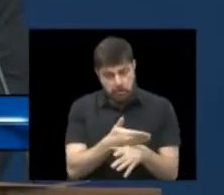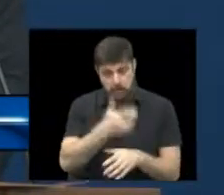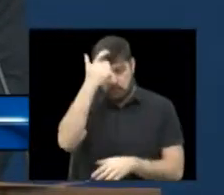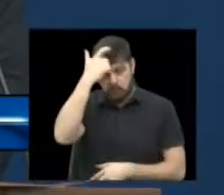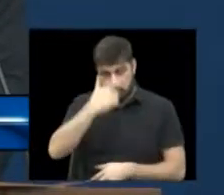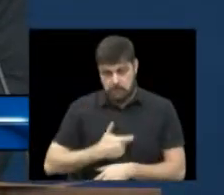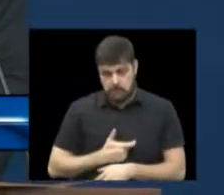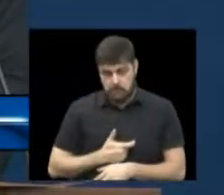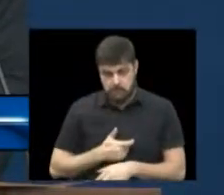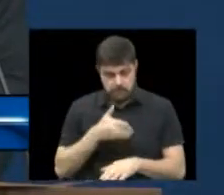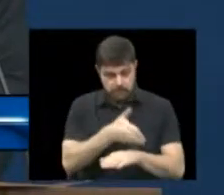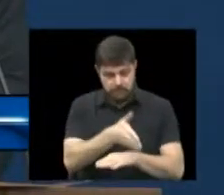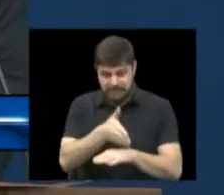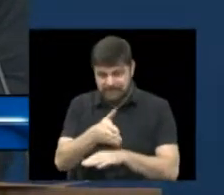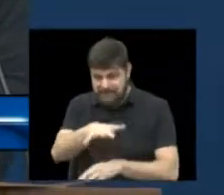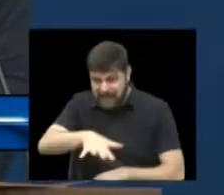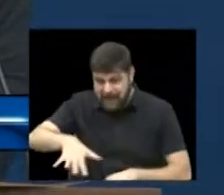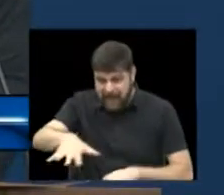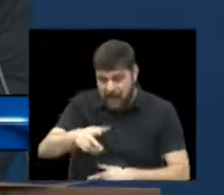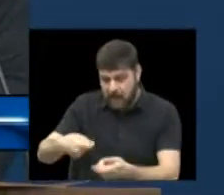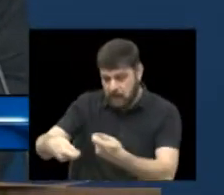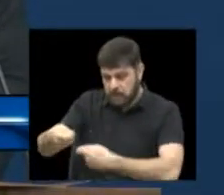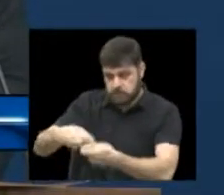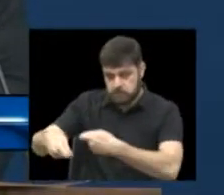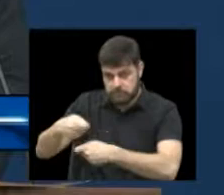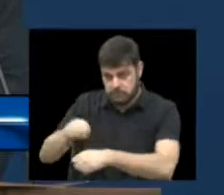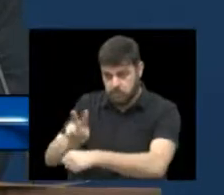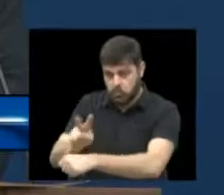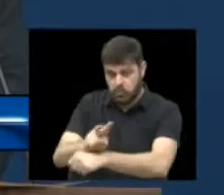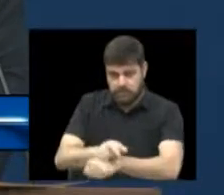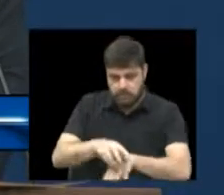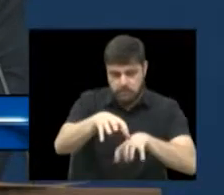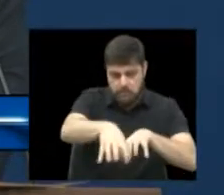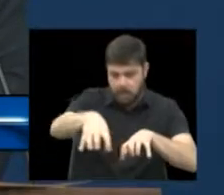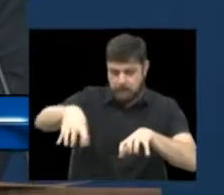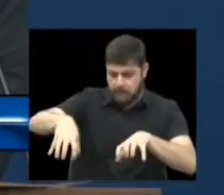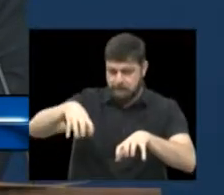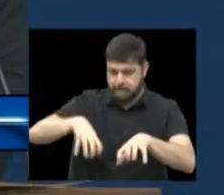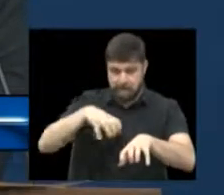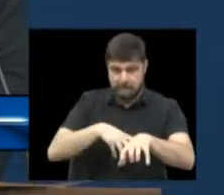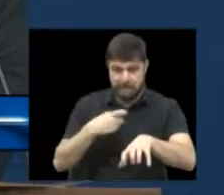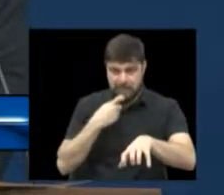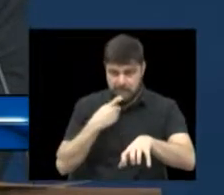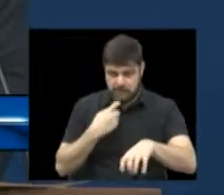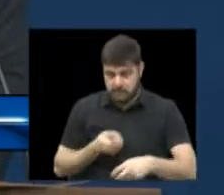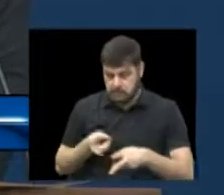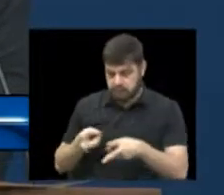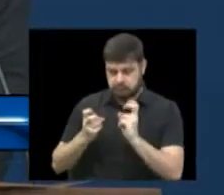as ARs da nossa cidade e o que eu tenho visto é uma situação